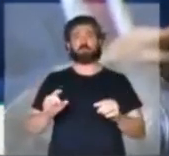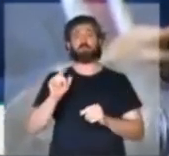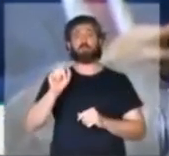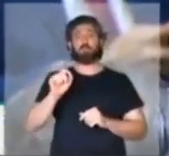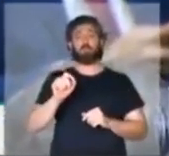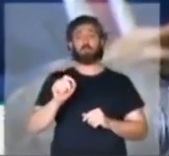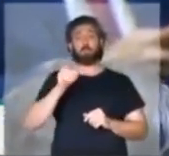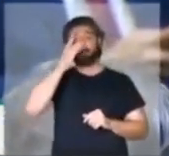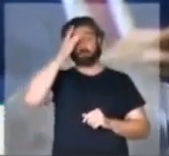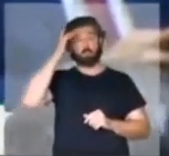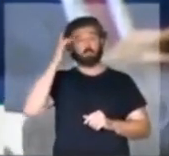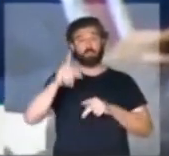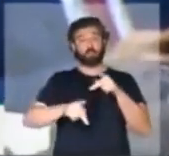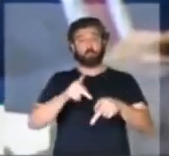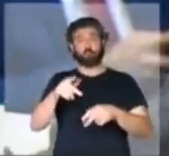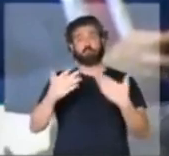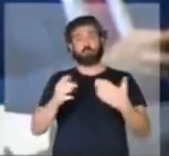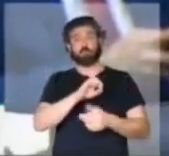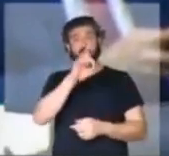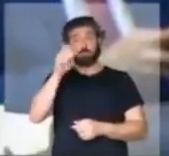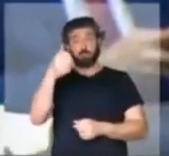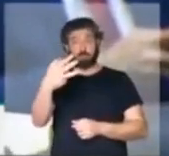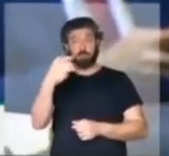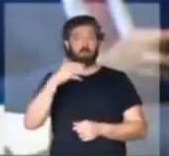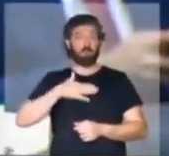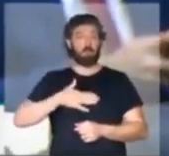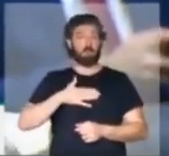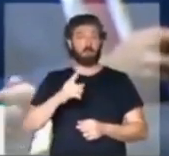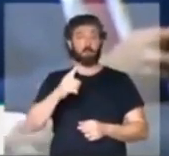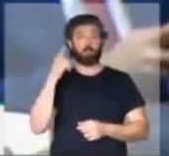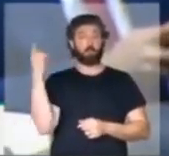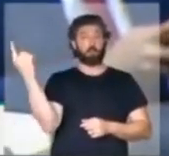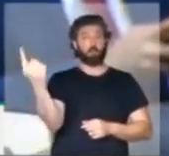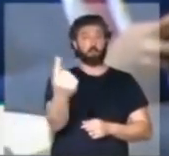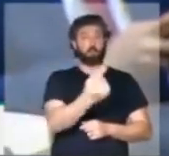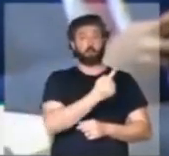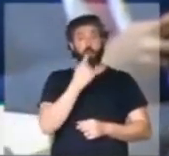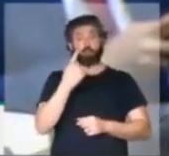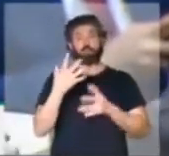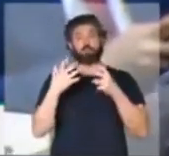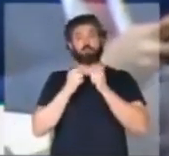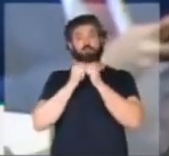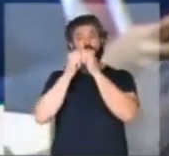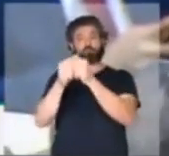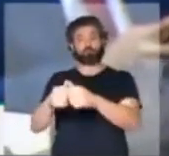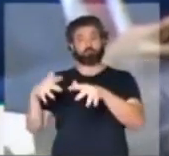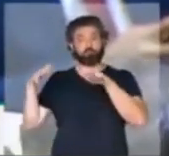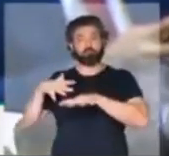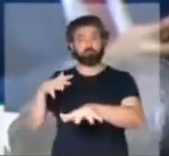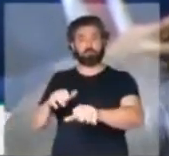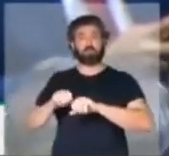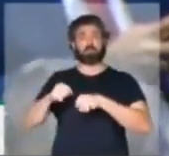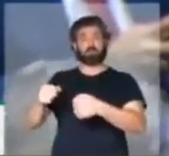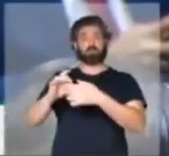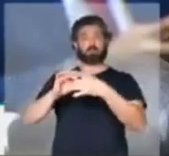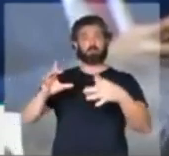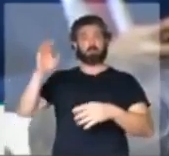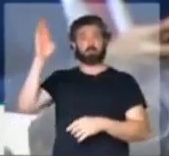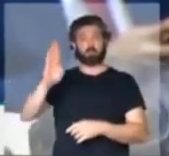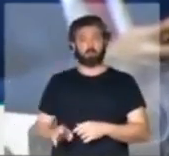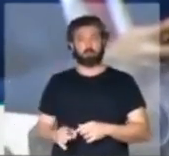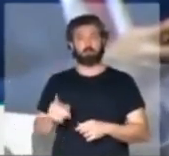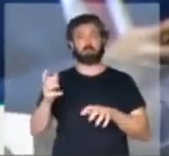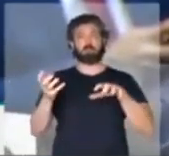figura popular. Portanto, dia 13 de agosto, todos têm que estar nas ruas para defender a democracia brasileira,